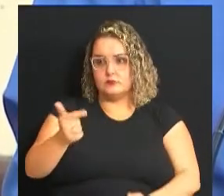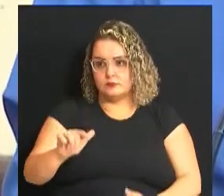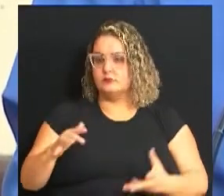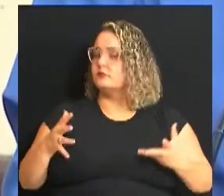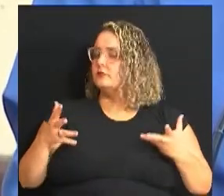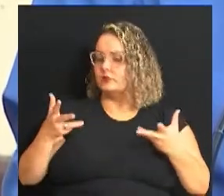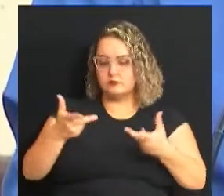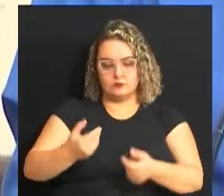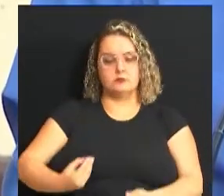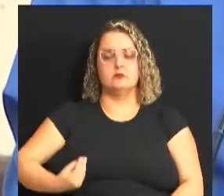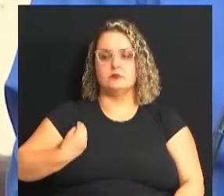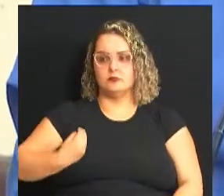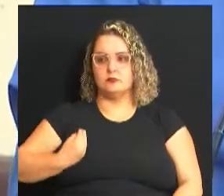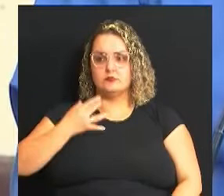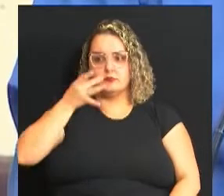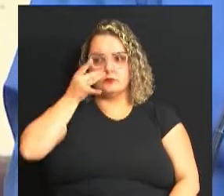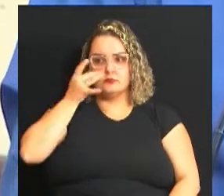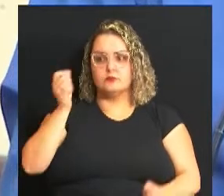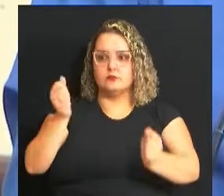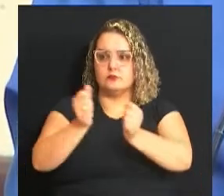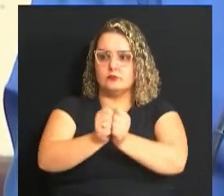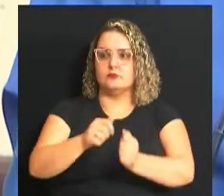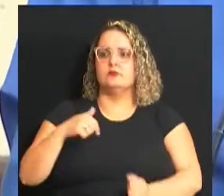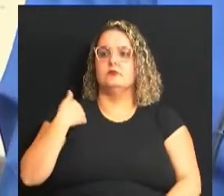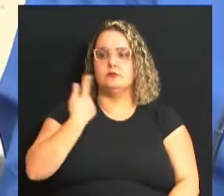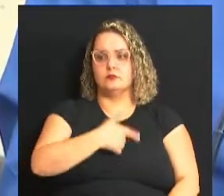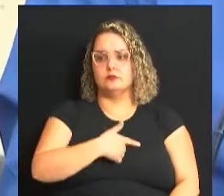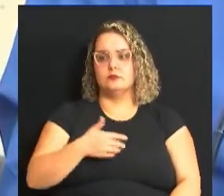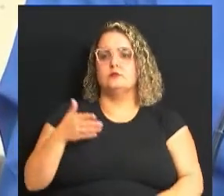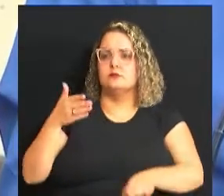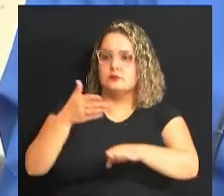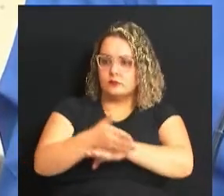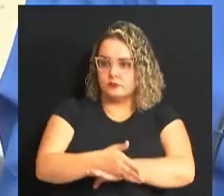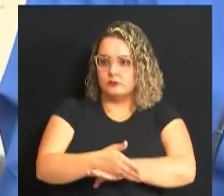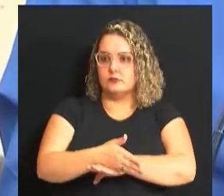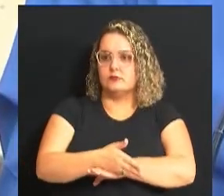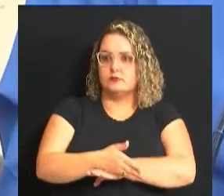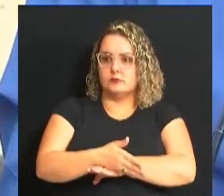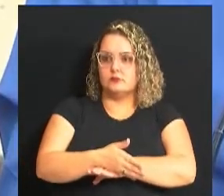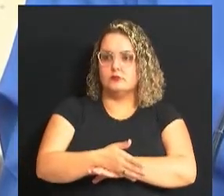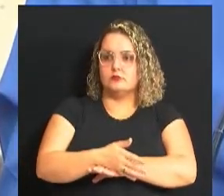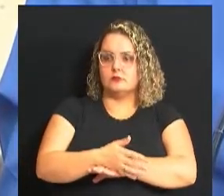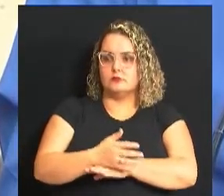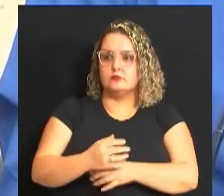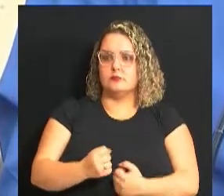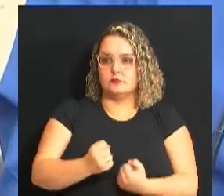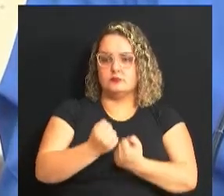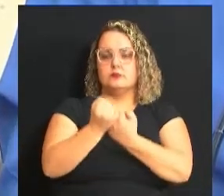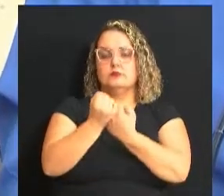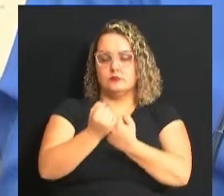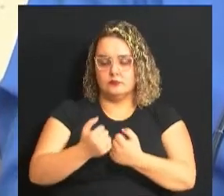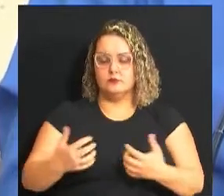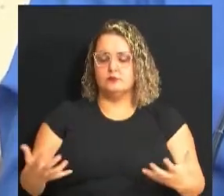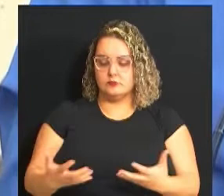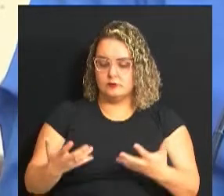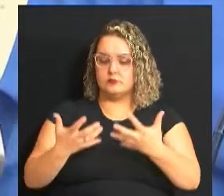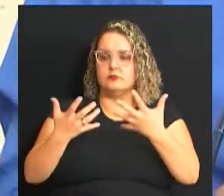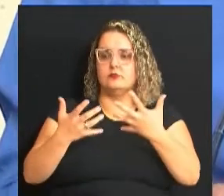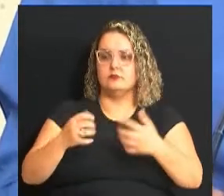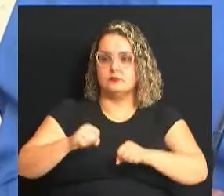todos que estão conosco, os que participam e os que nos dão sustentação e apoio nesta